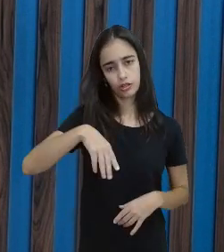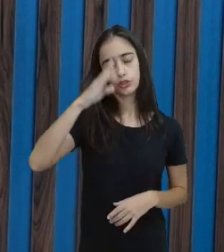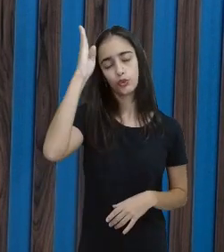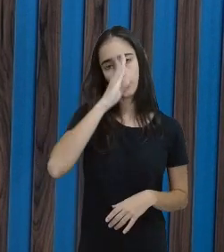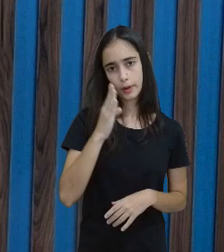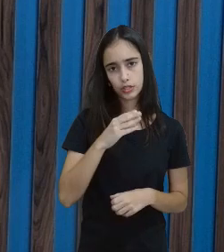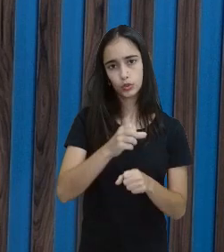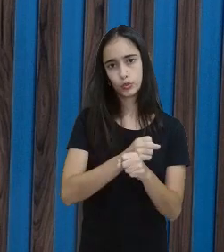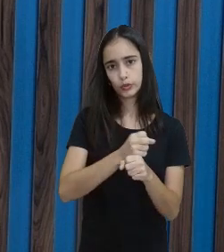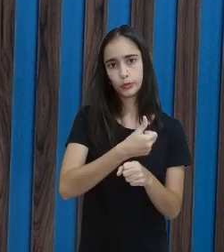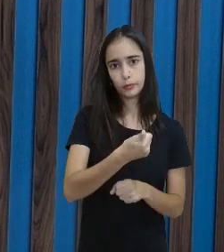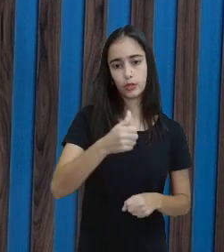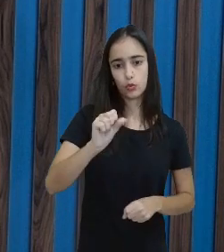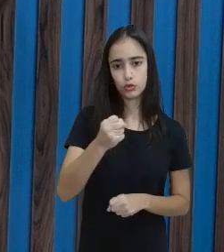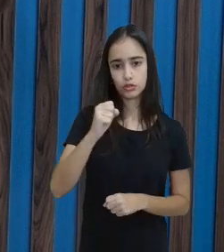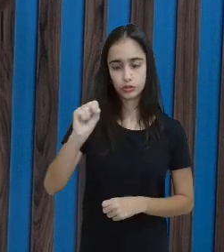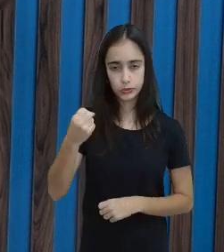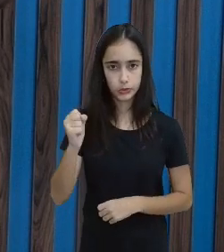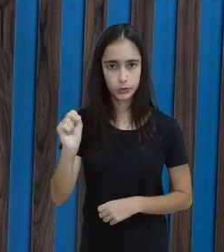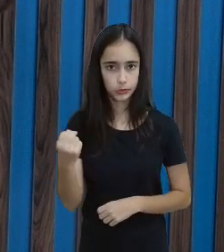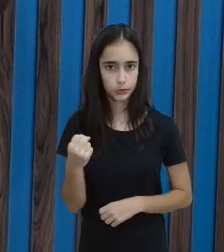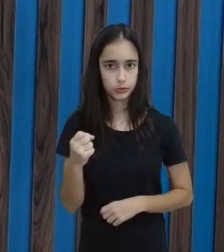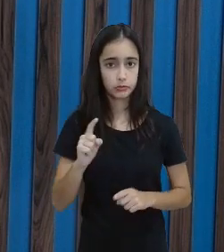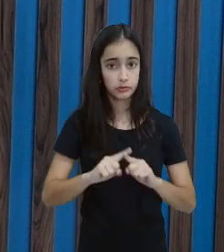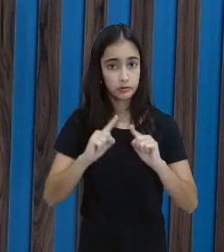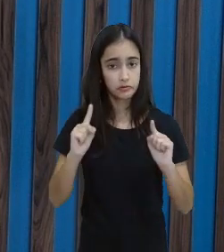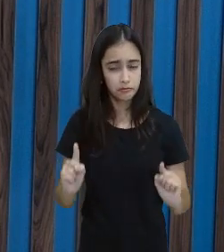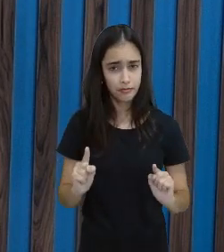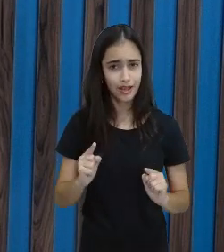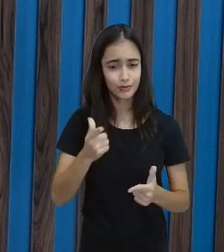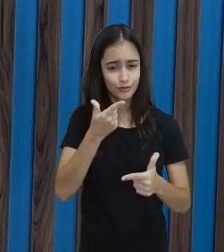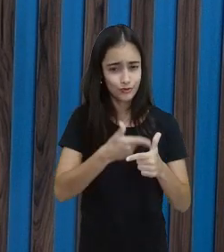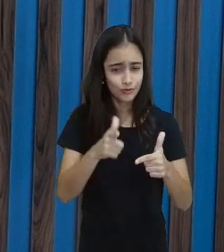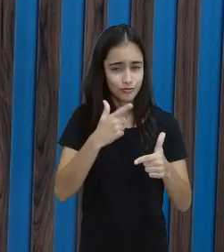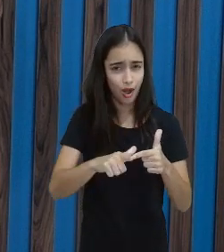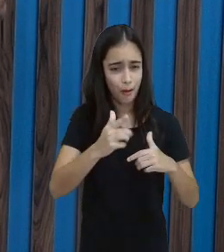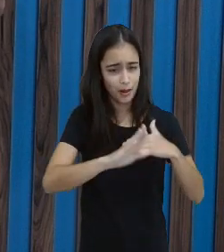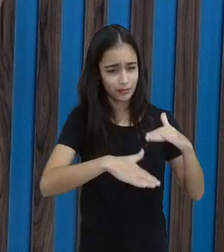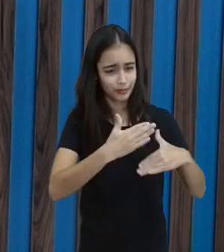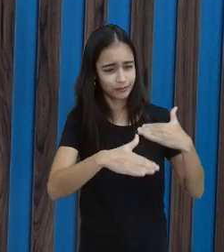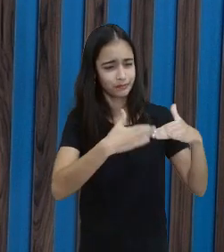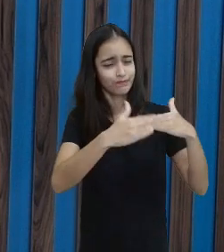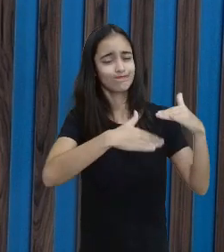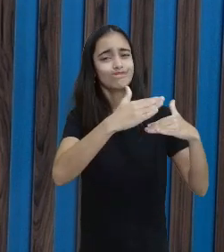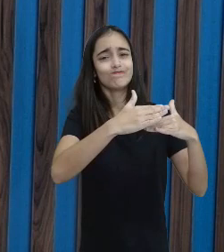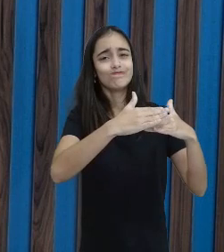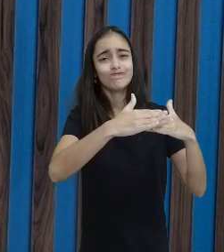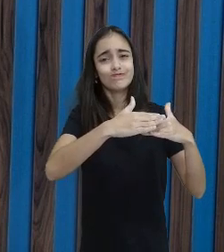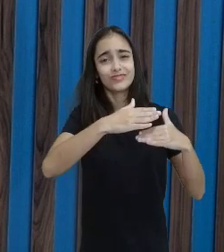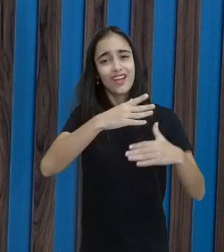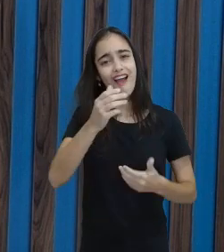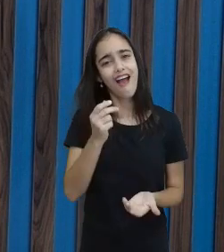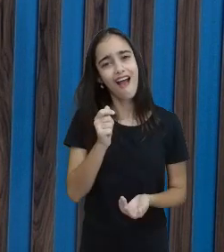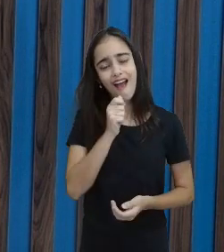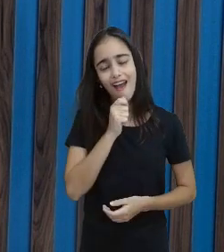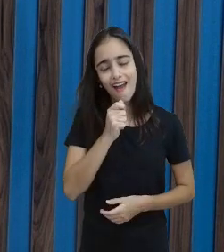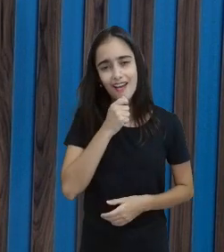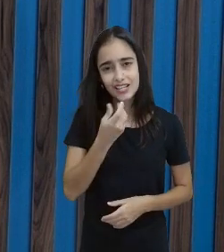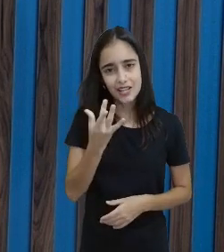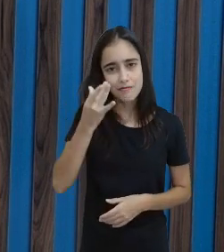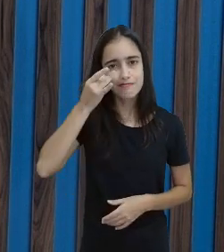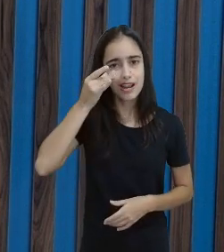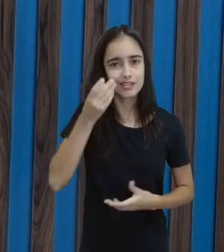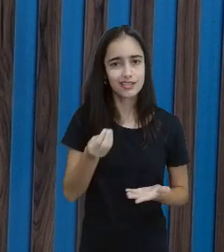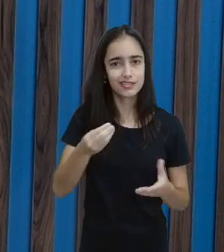em 1888, mas as consequências desse processo, né, que se fazem presentes aí pelo racismo,